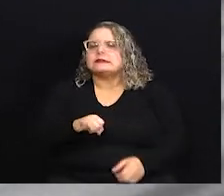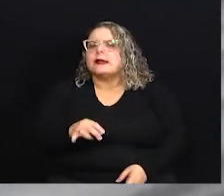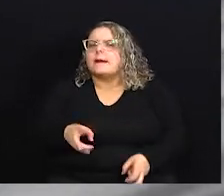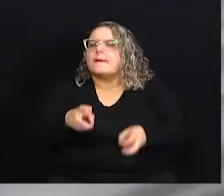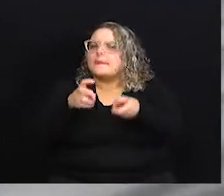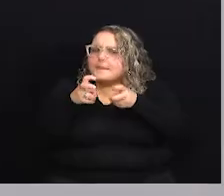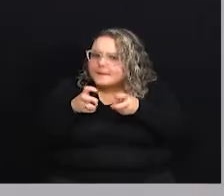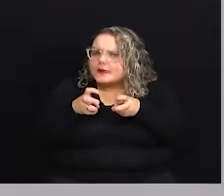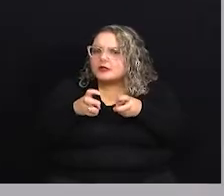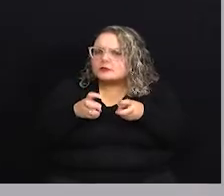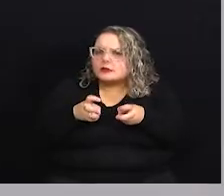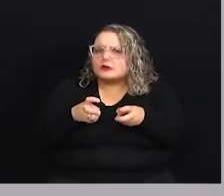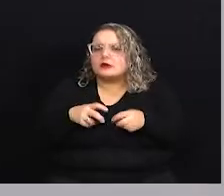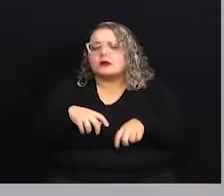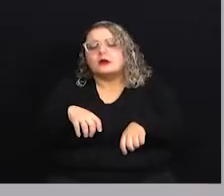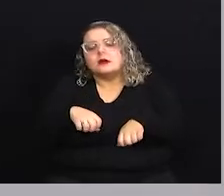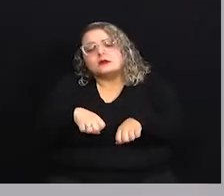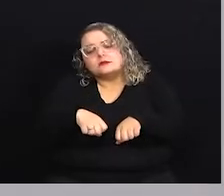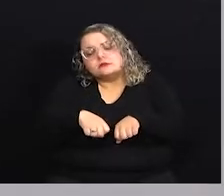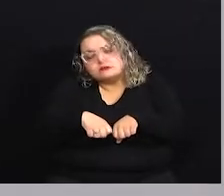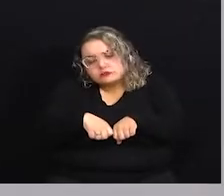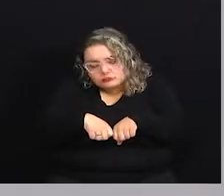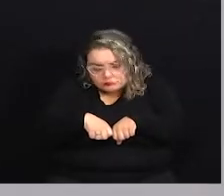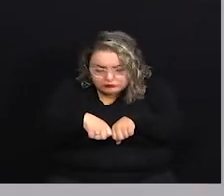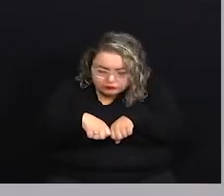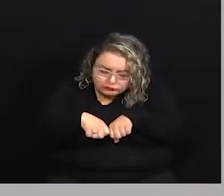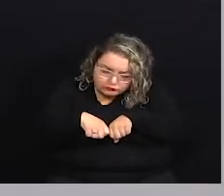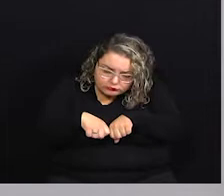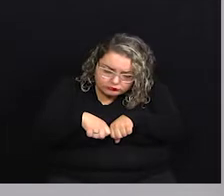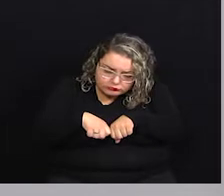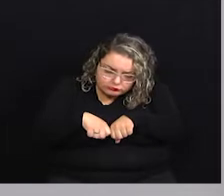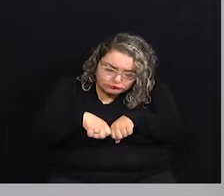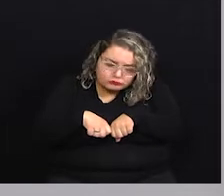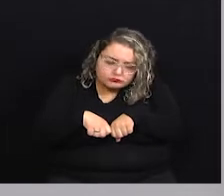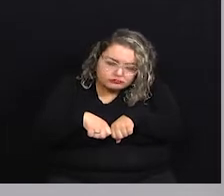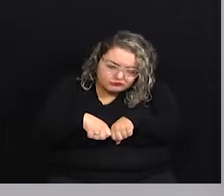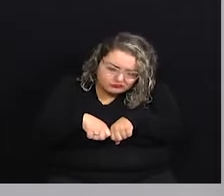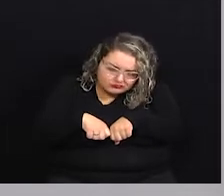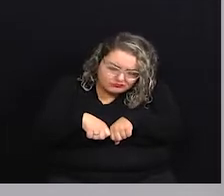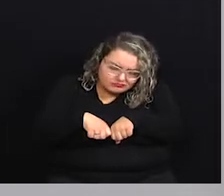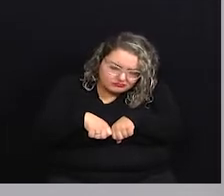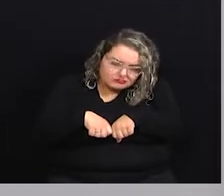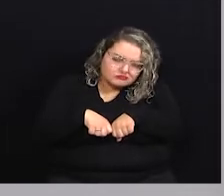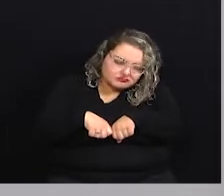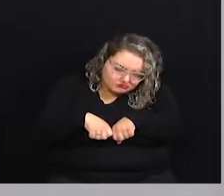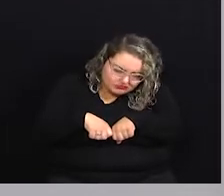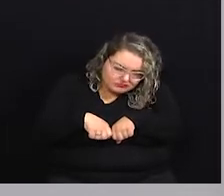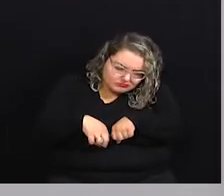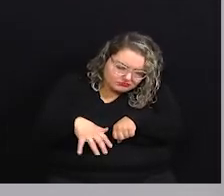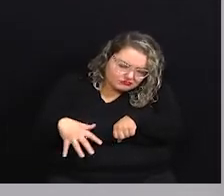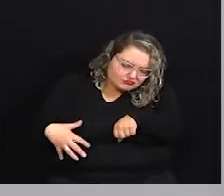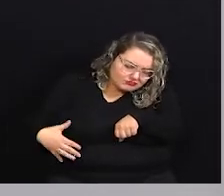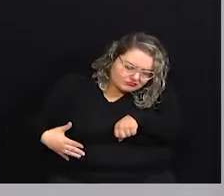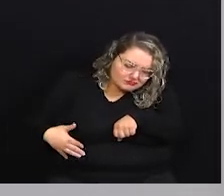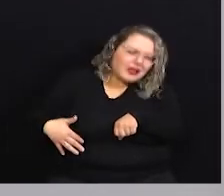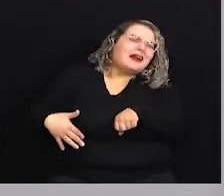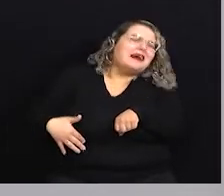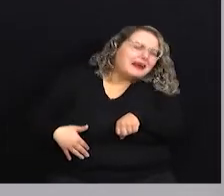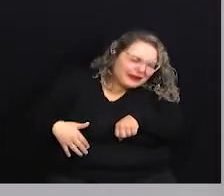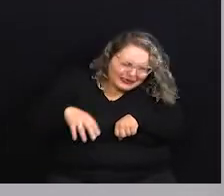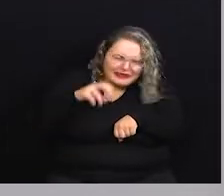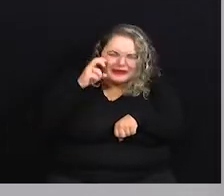esse animal vai apresentar. Então, se você perceber que ele começou a ficar mais apático, mais amuado, tá com aquela dor